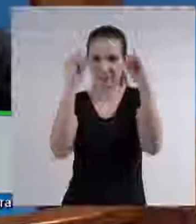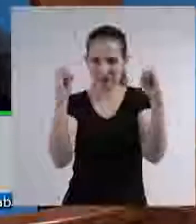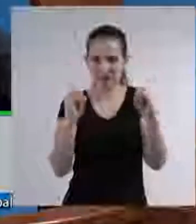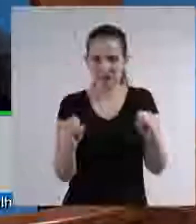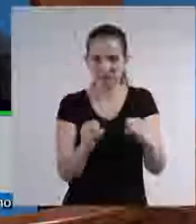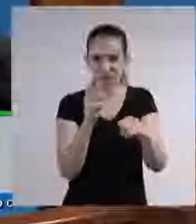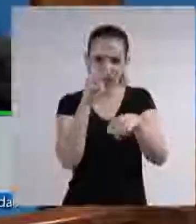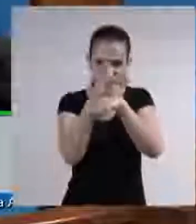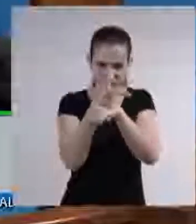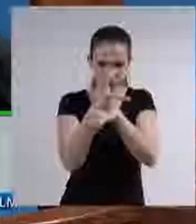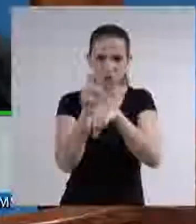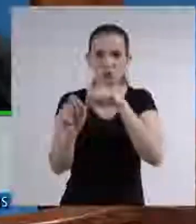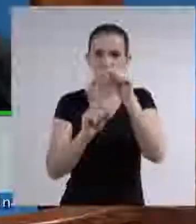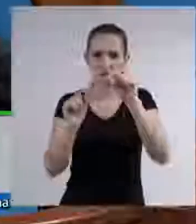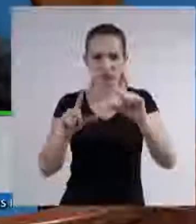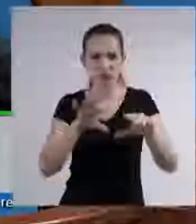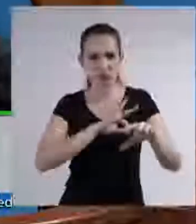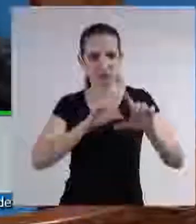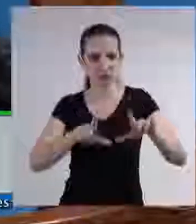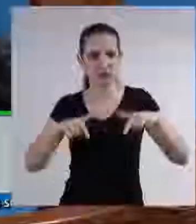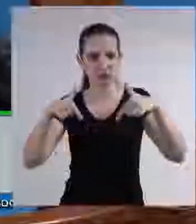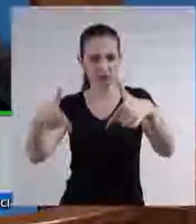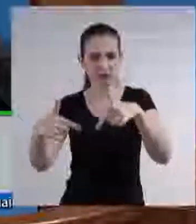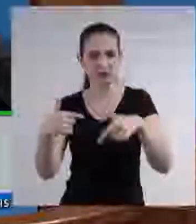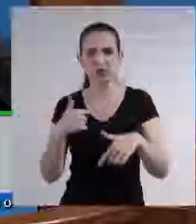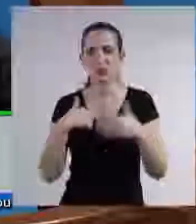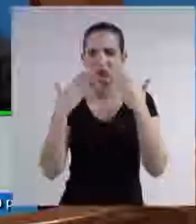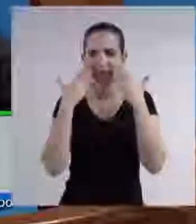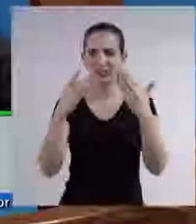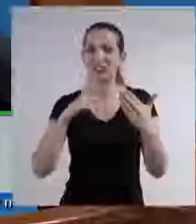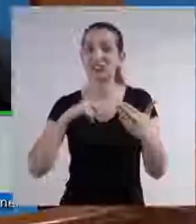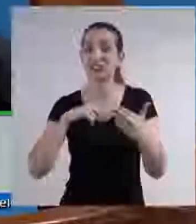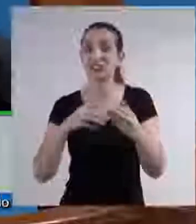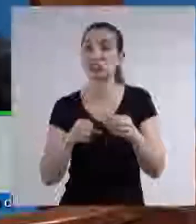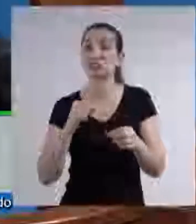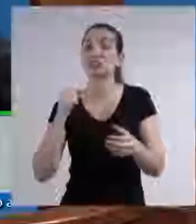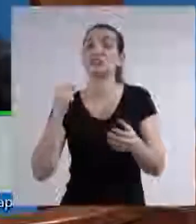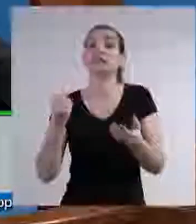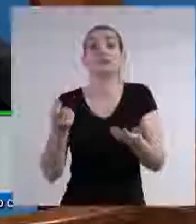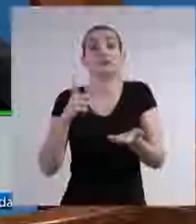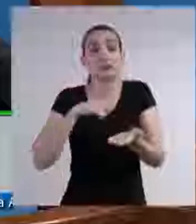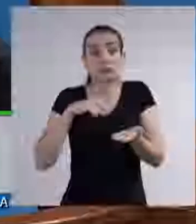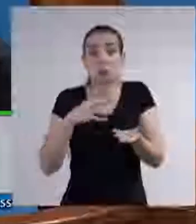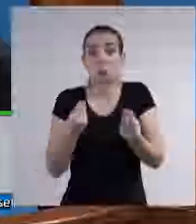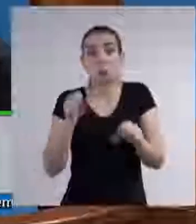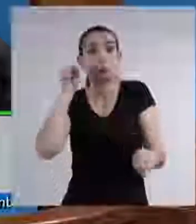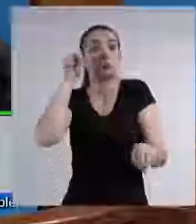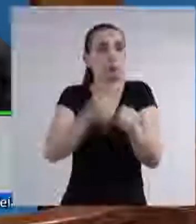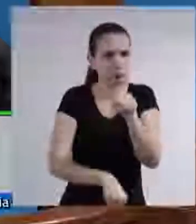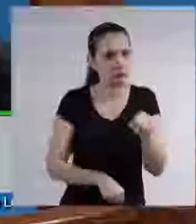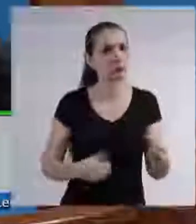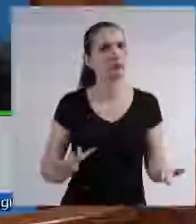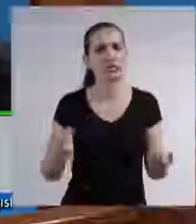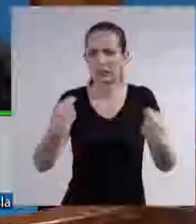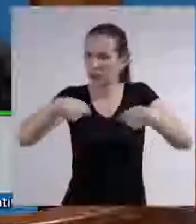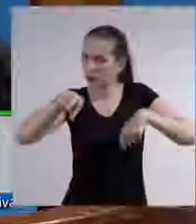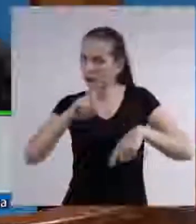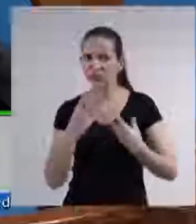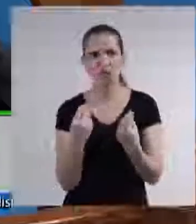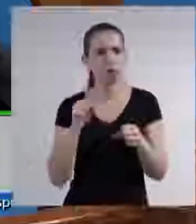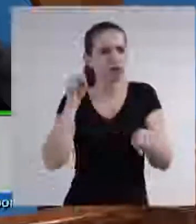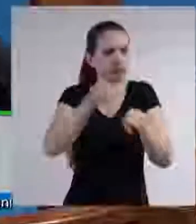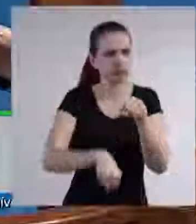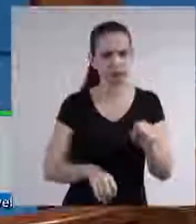da ação que aconteceu, achei de uma truculência e de uma força desnecessária. Eu não vou entrar aqui